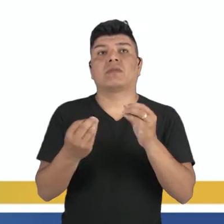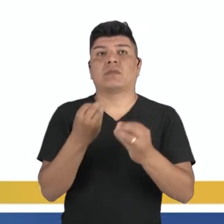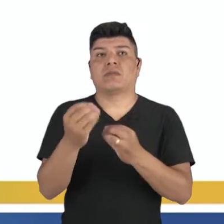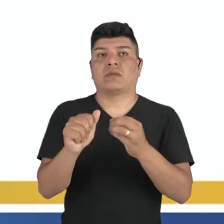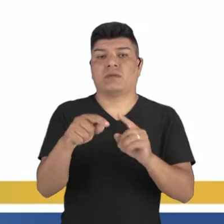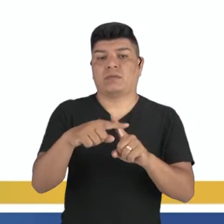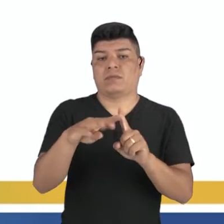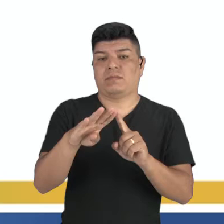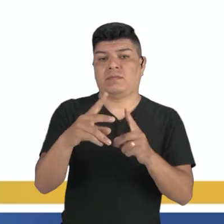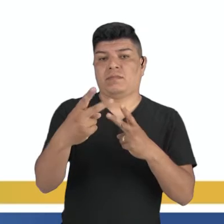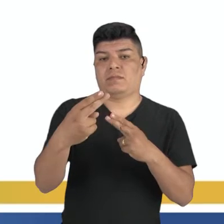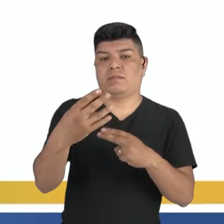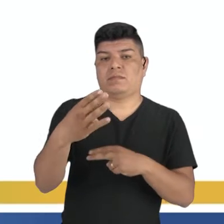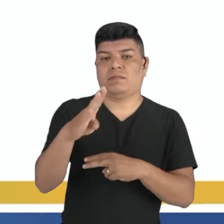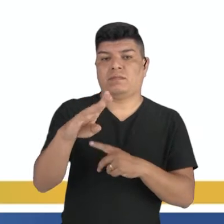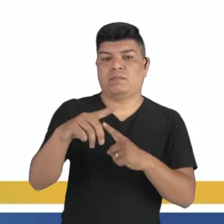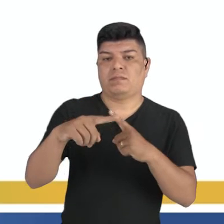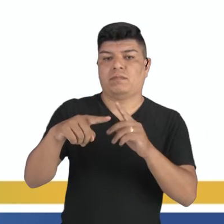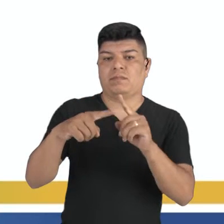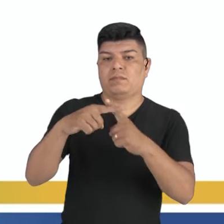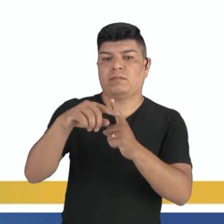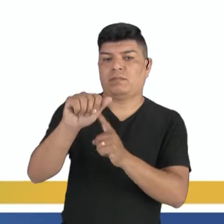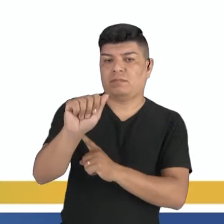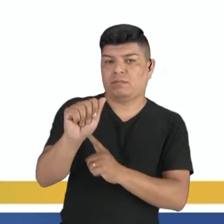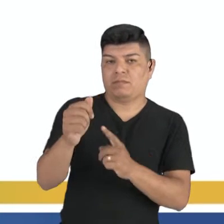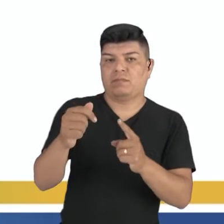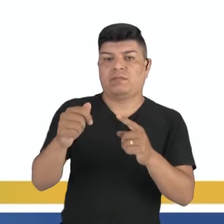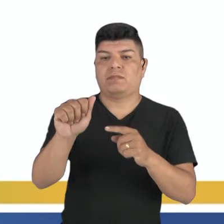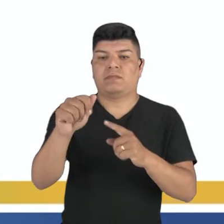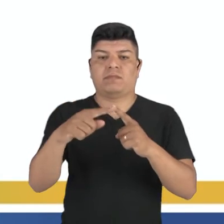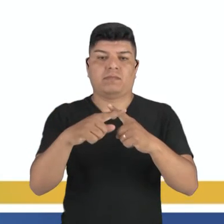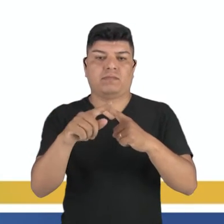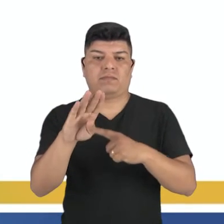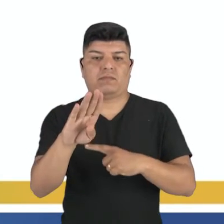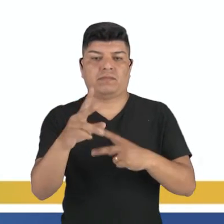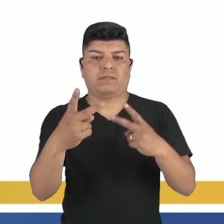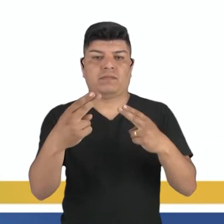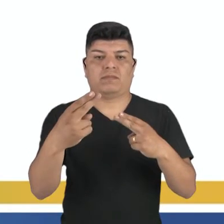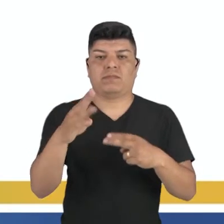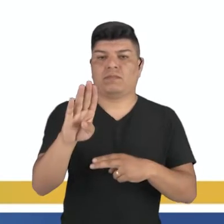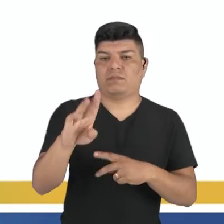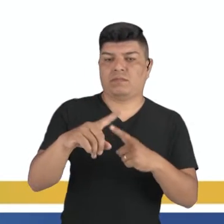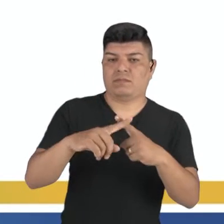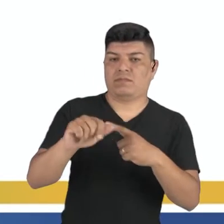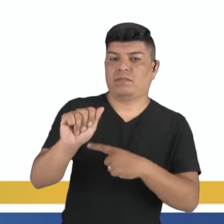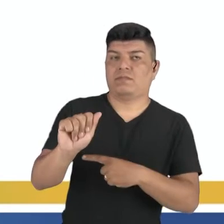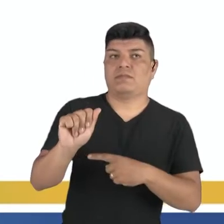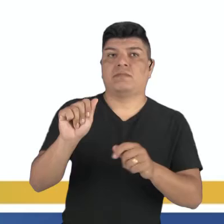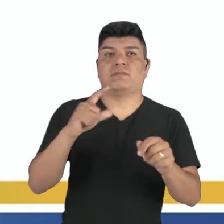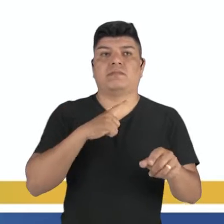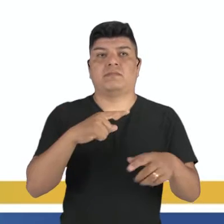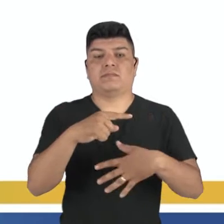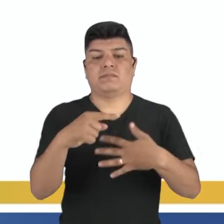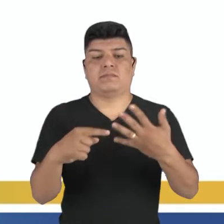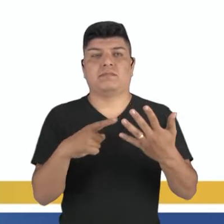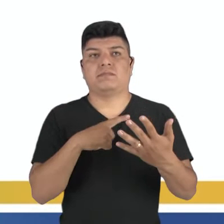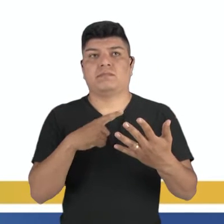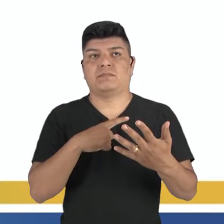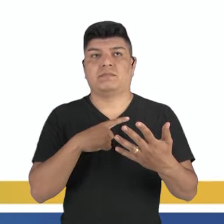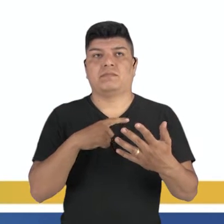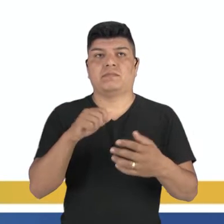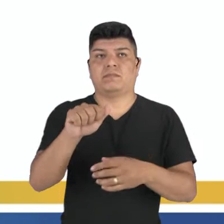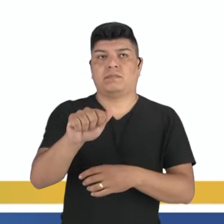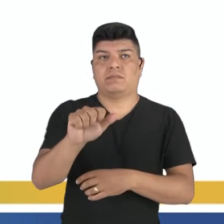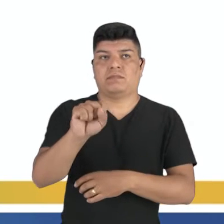A mais B igual a B mais A, Também A vezes B igual a B vezes A. Nós temos também a propriedade